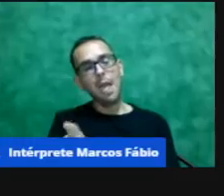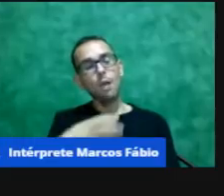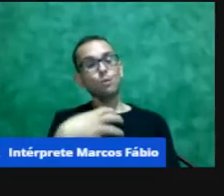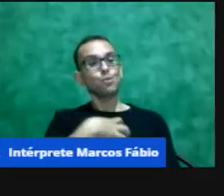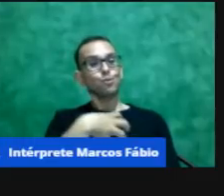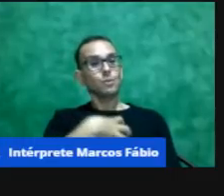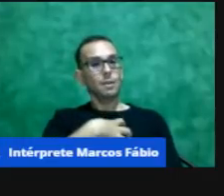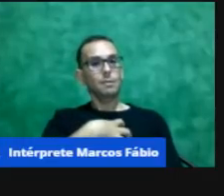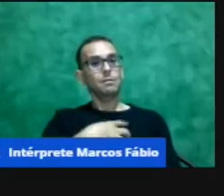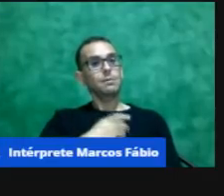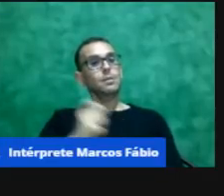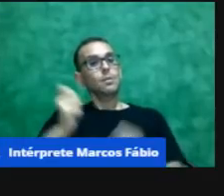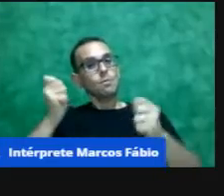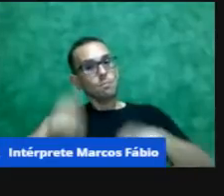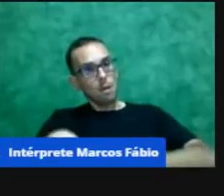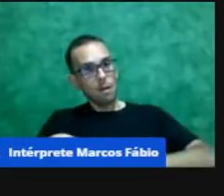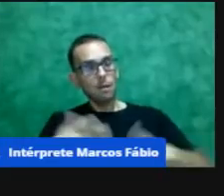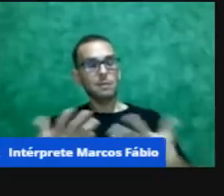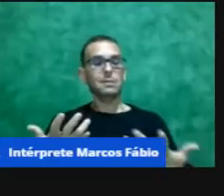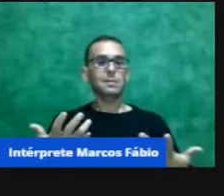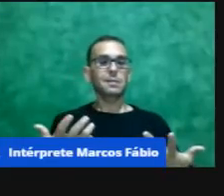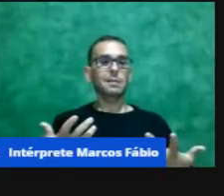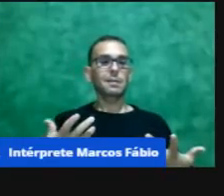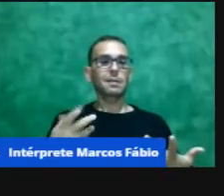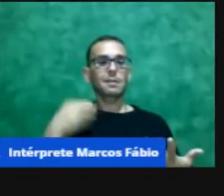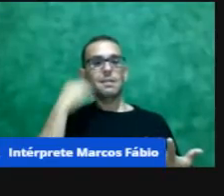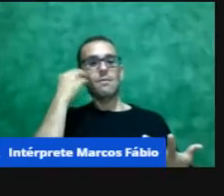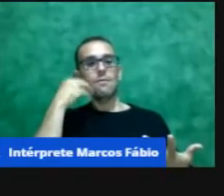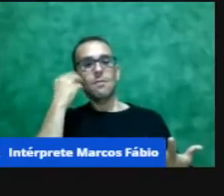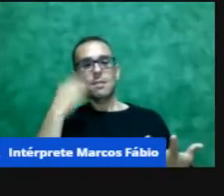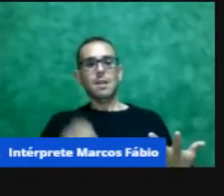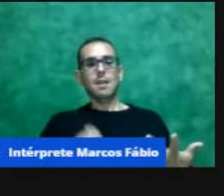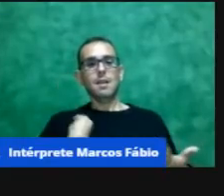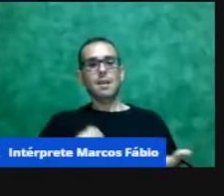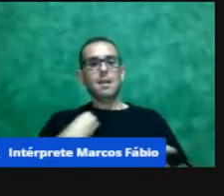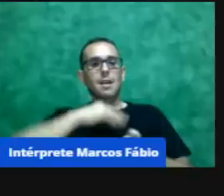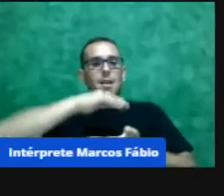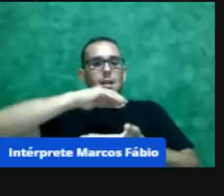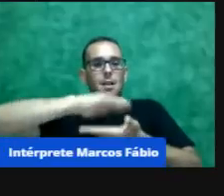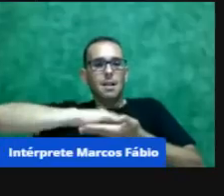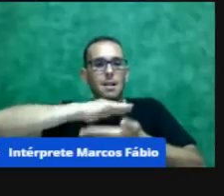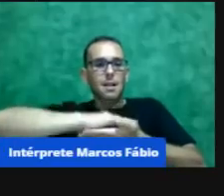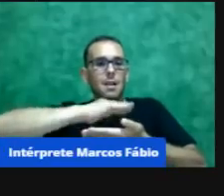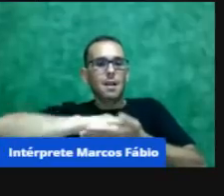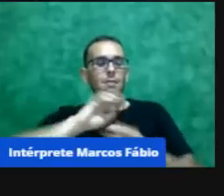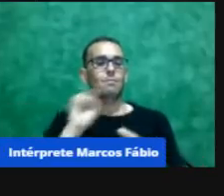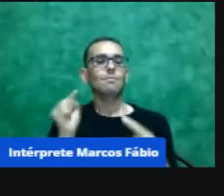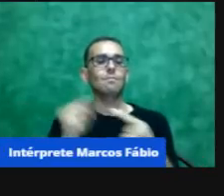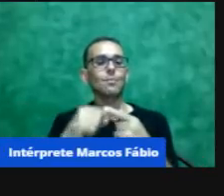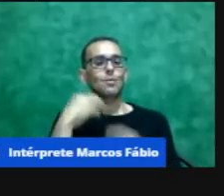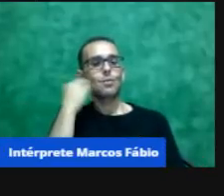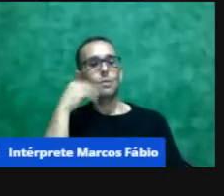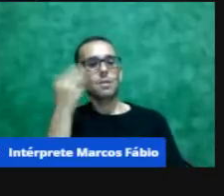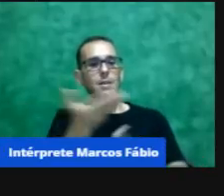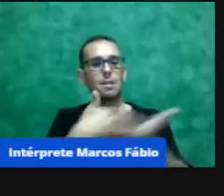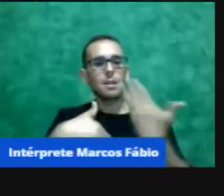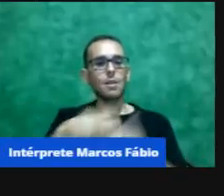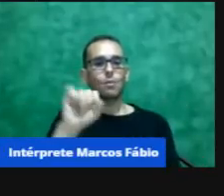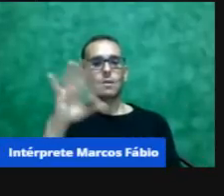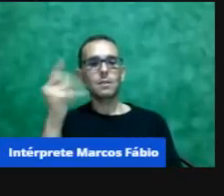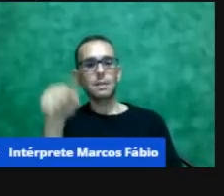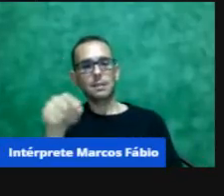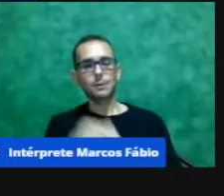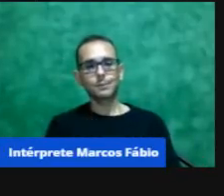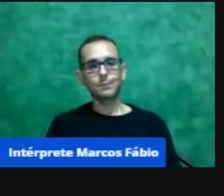que a gente já pôde vivenciar na secretaria, essa troca de experiência que aconteceu.